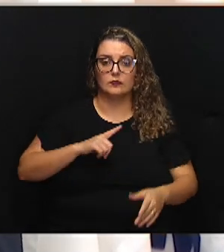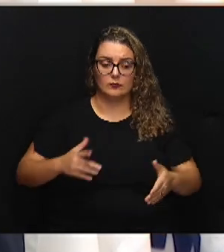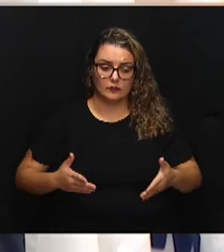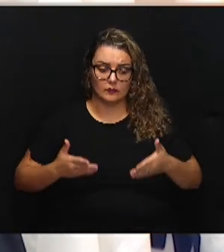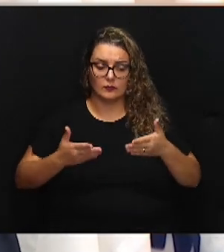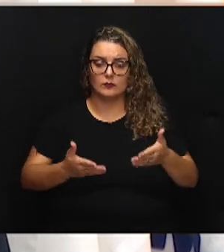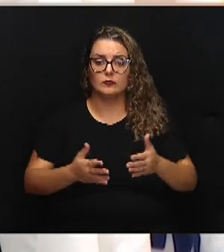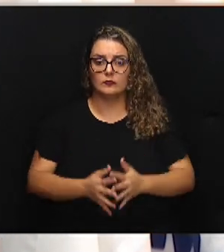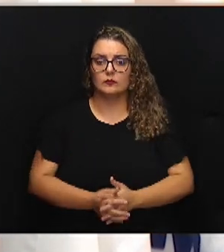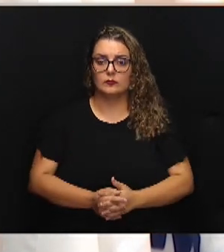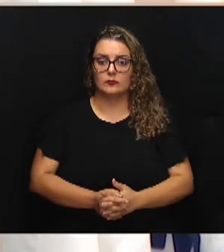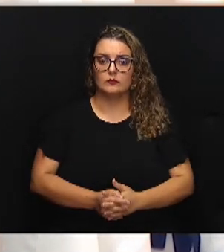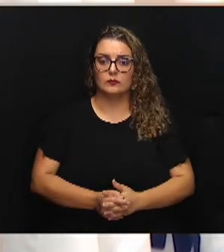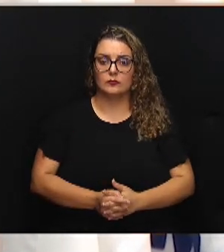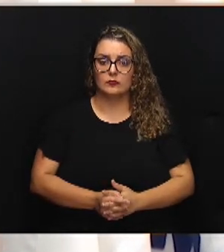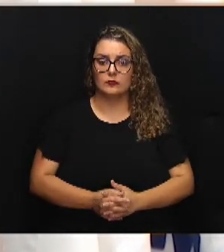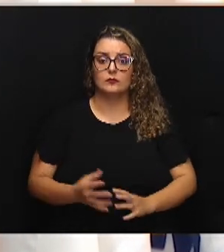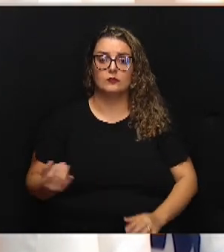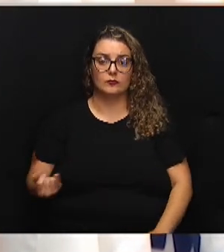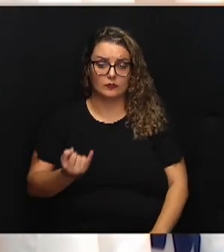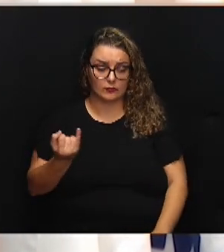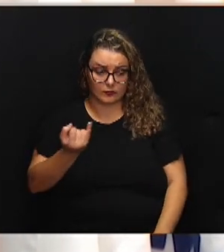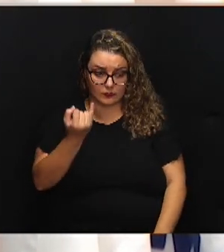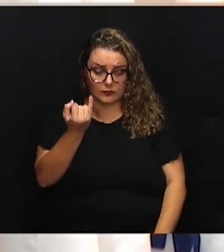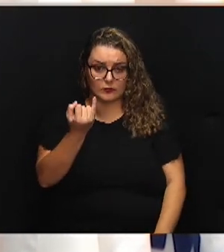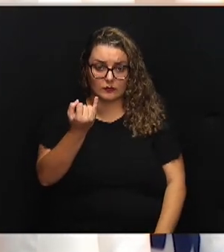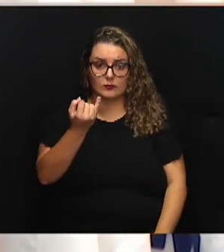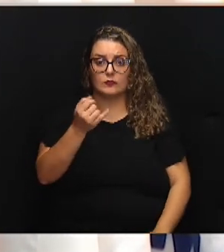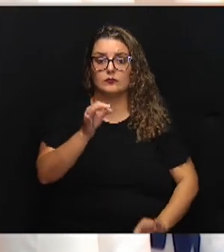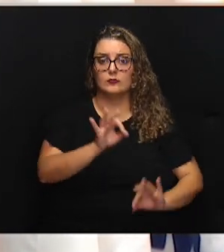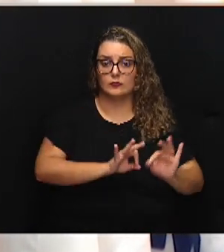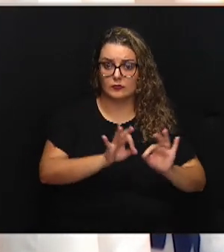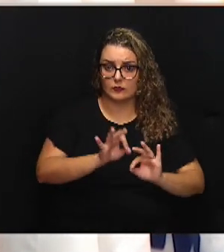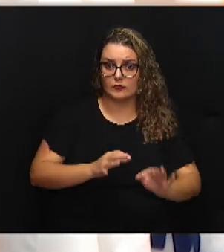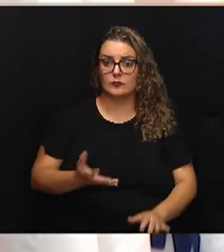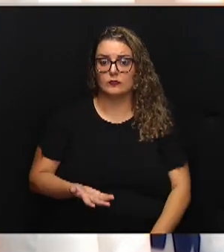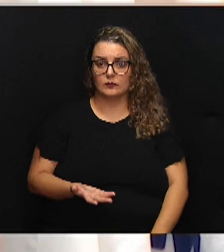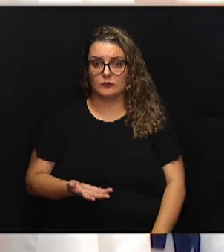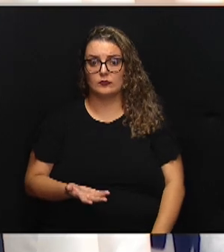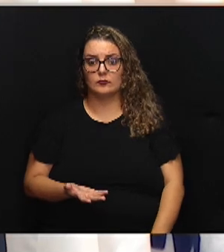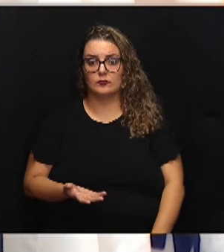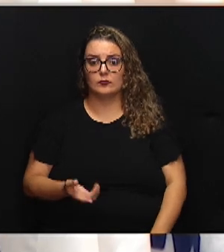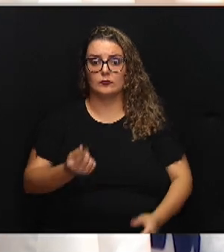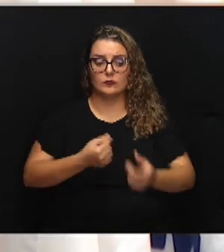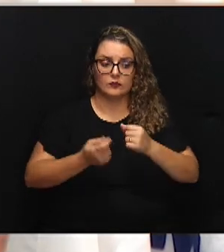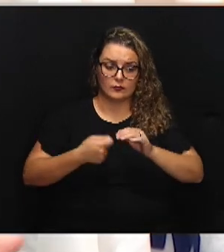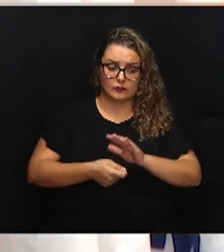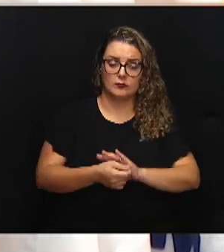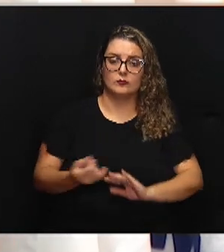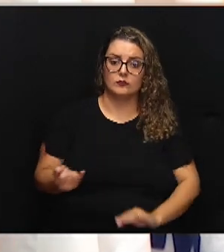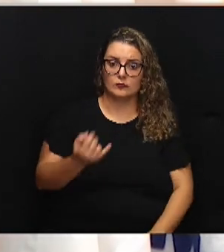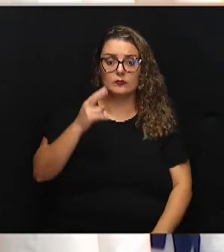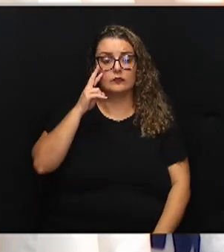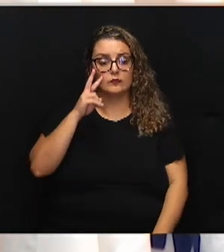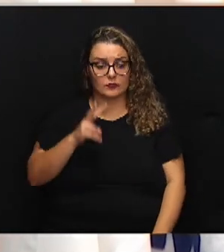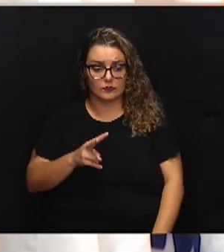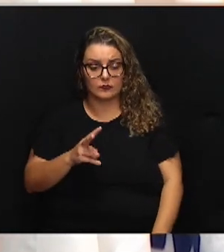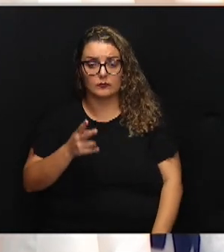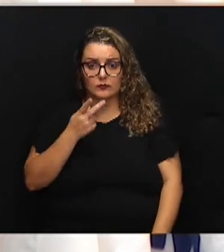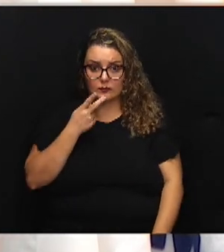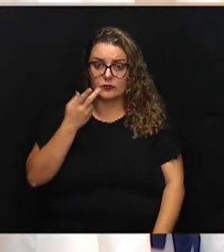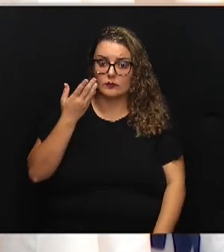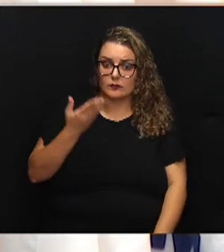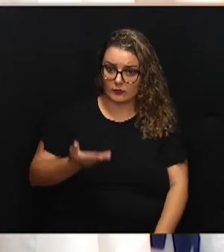aí valores importantes em projetos, em aplicações importantes que nós vimos, que foi citadas